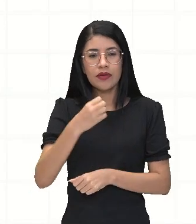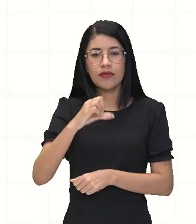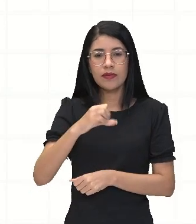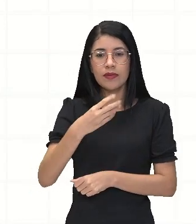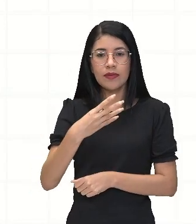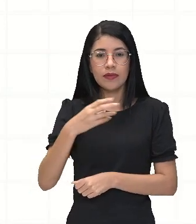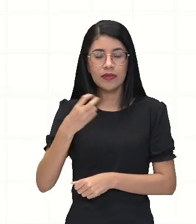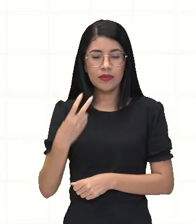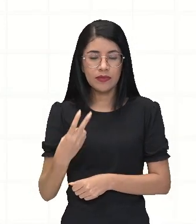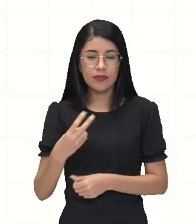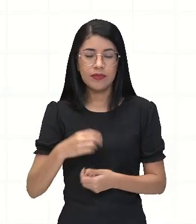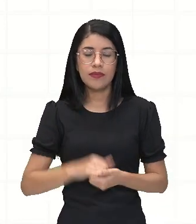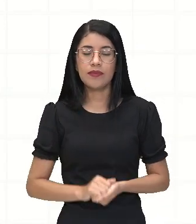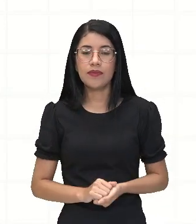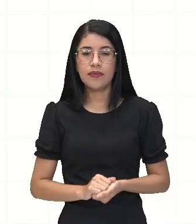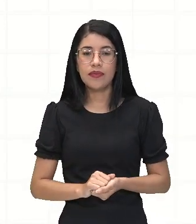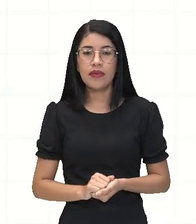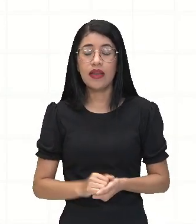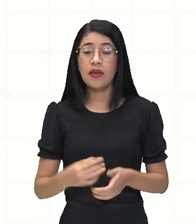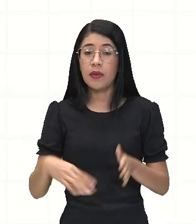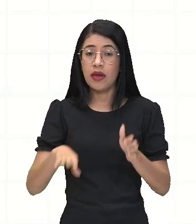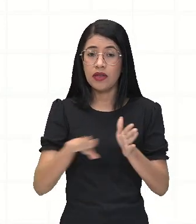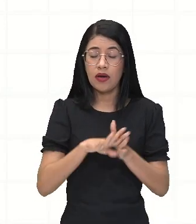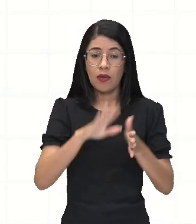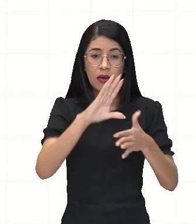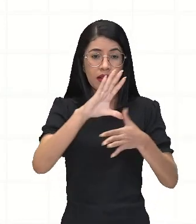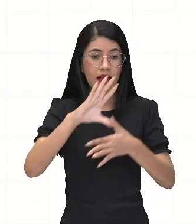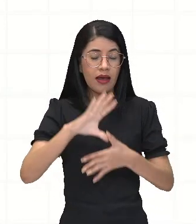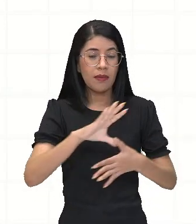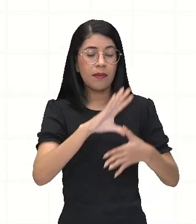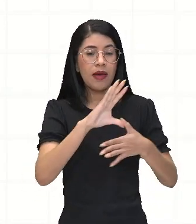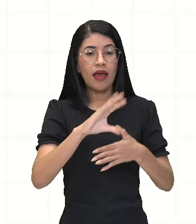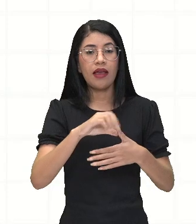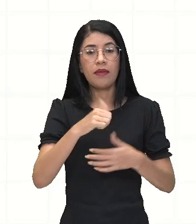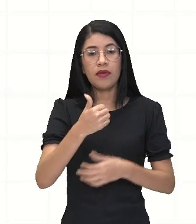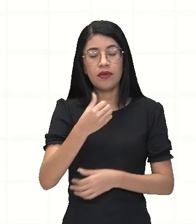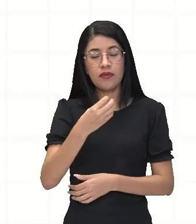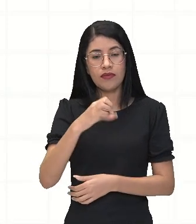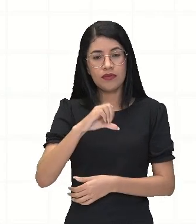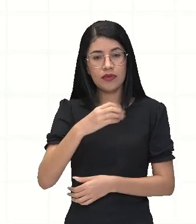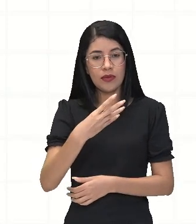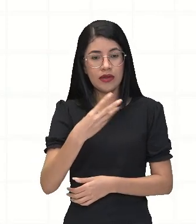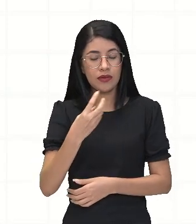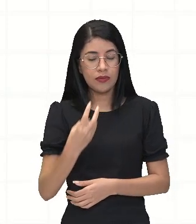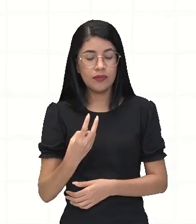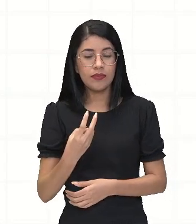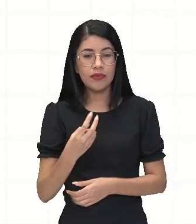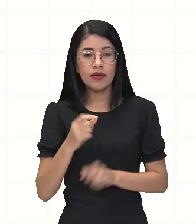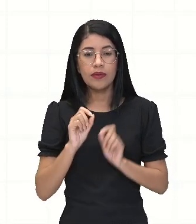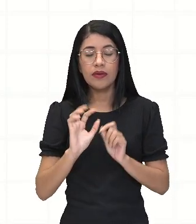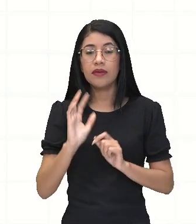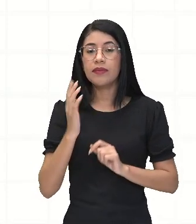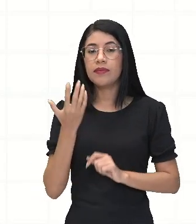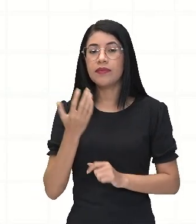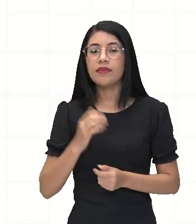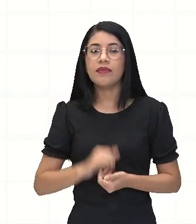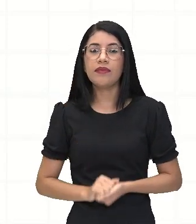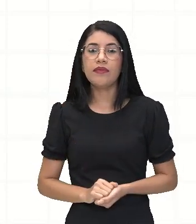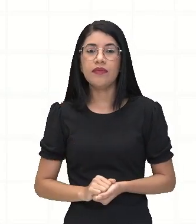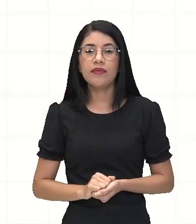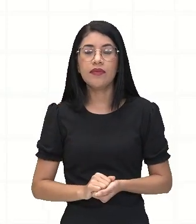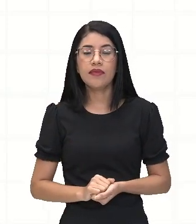1492. Então, eles chegam à América no ano de 1492. E aí nós temos